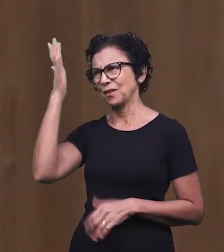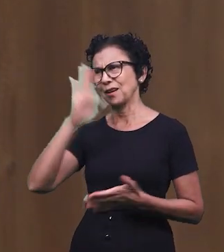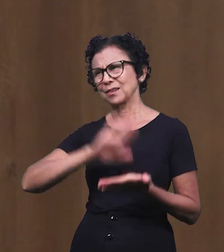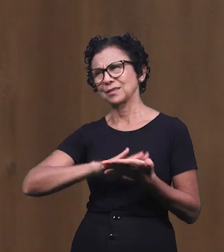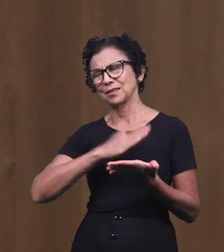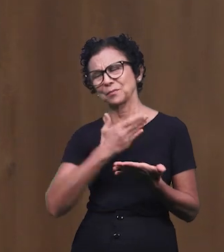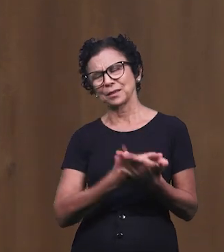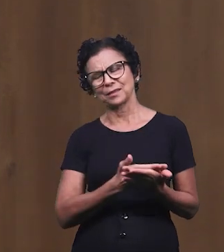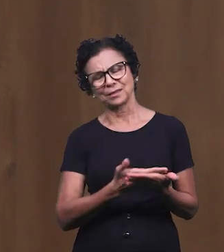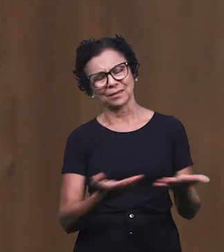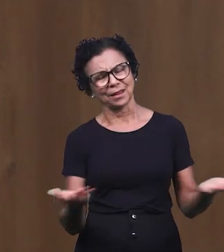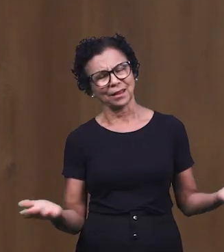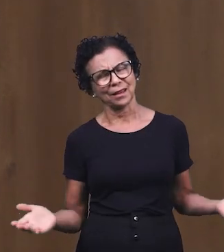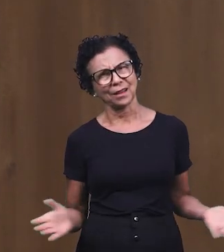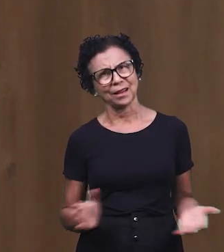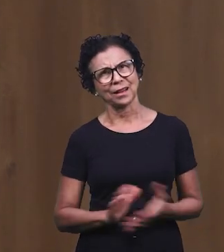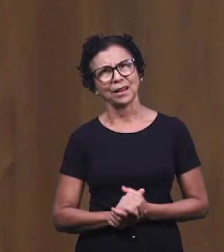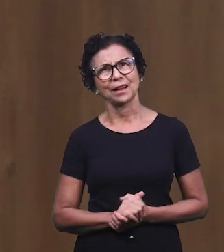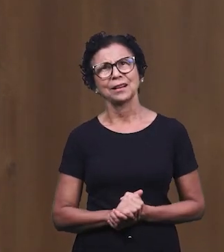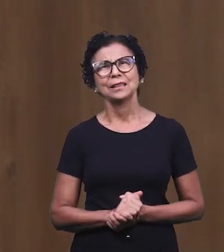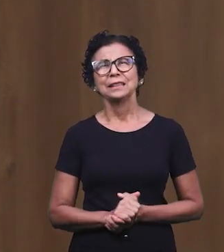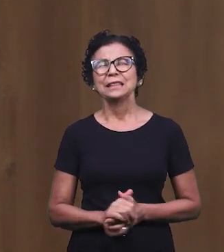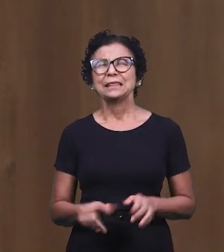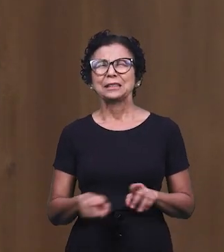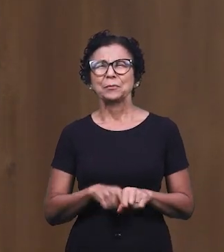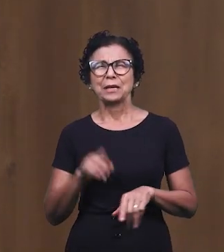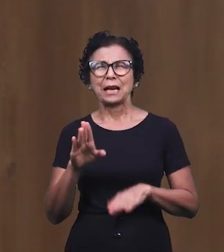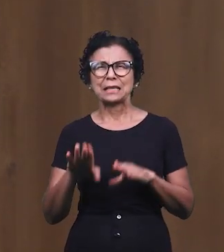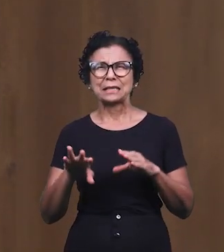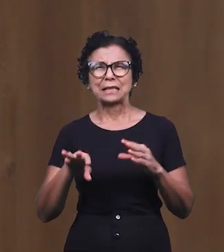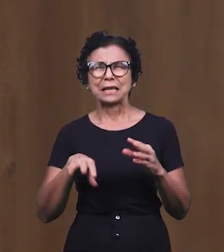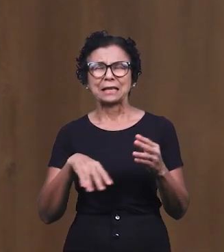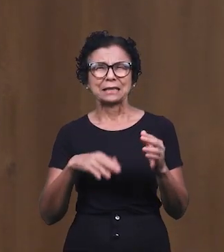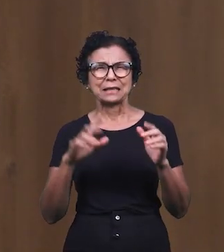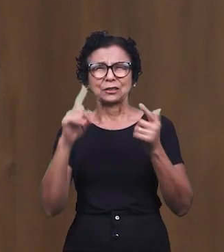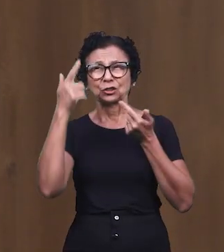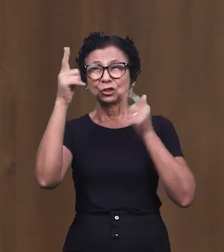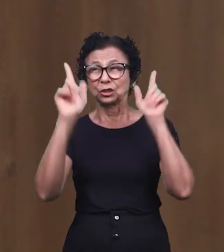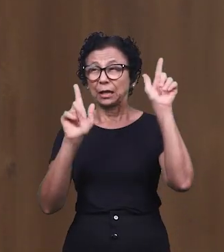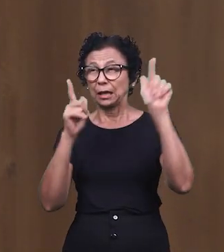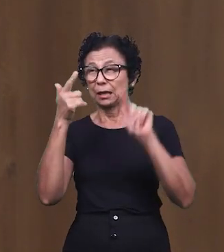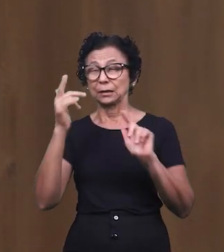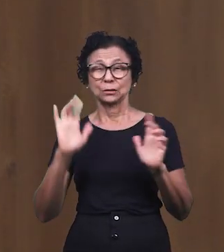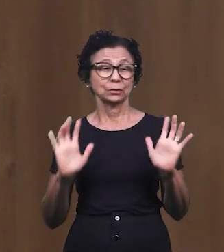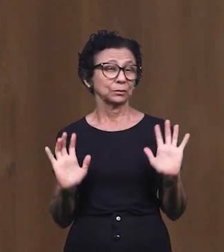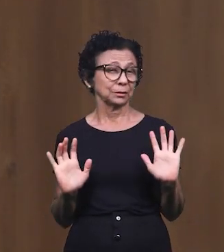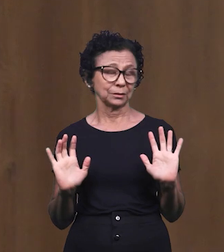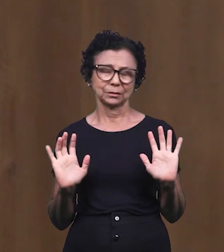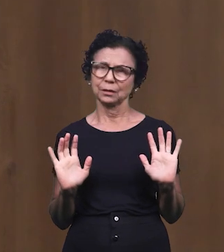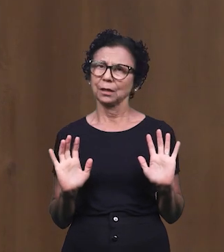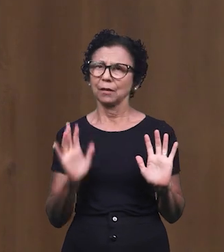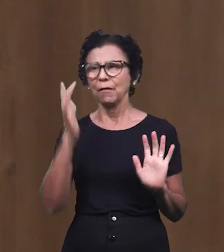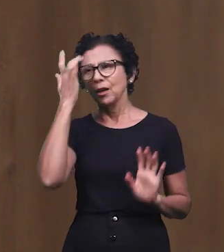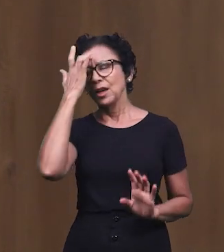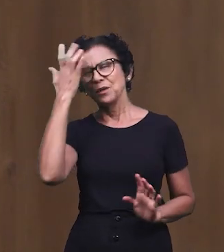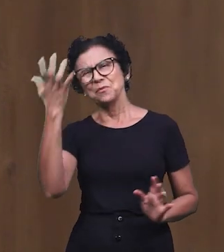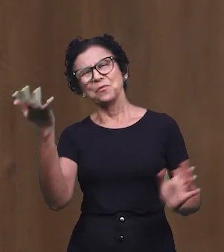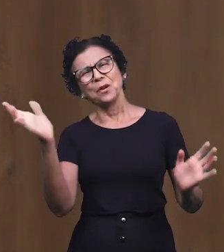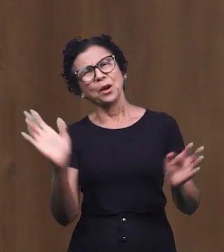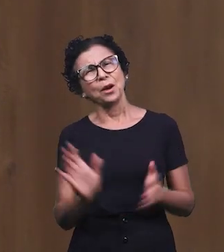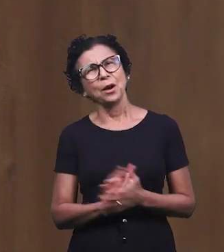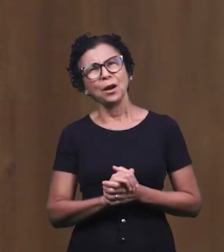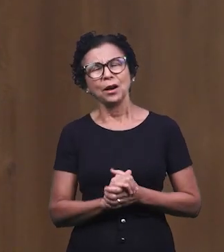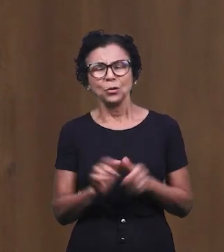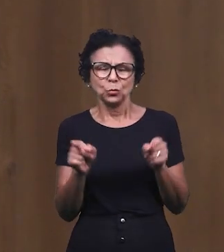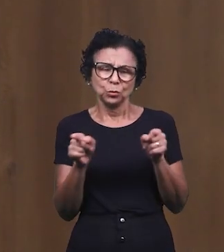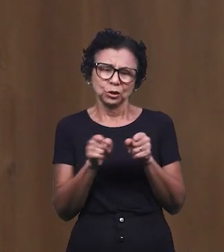né? Porque vê os gestos, acaba, às vezes, confundindo com questão de sinais. É fácil, Priscila, vamos interpretar esse louvor, ele é